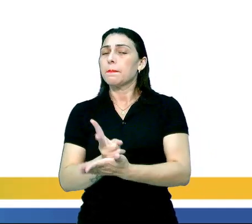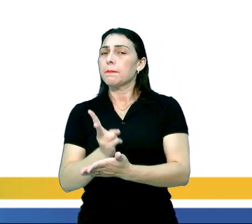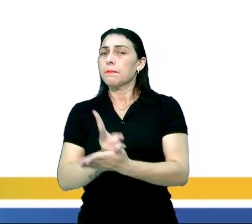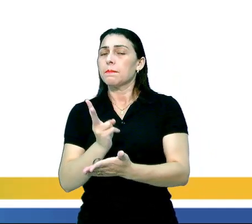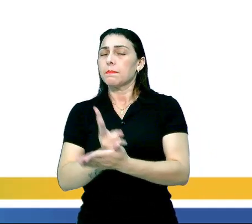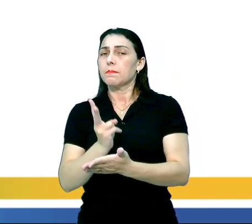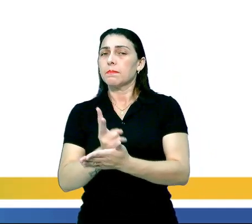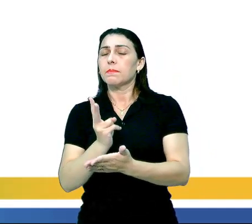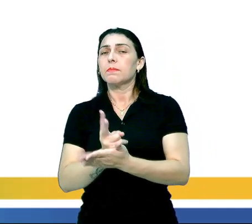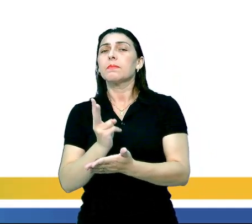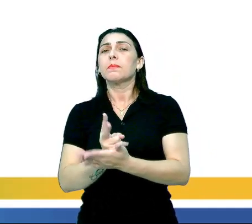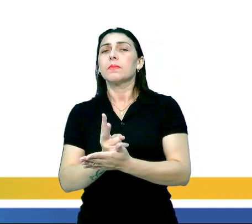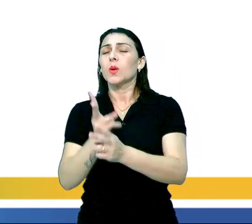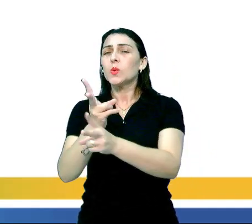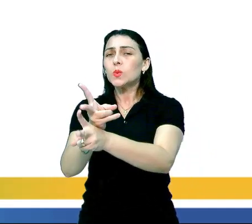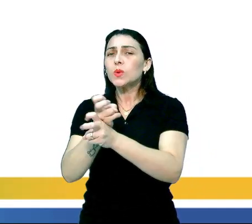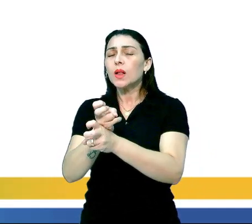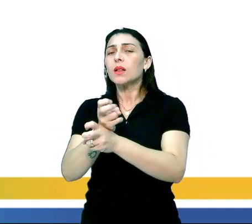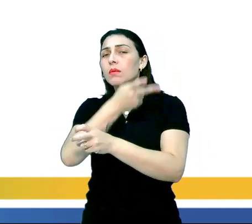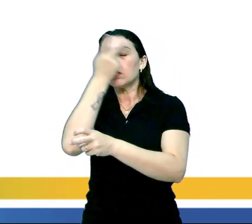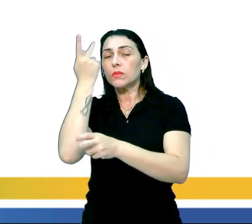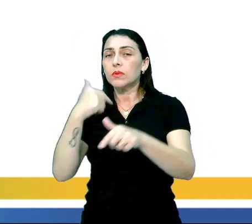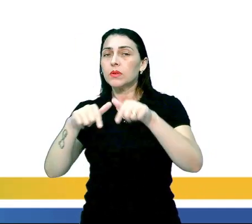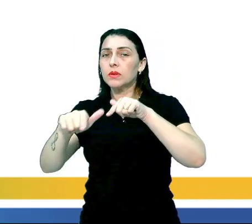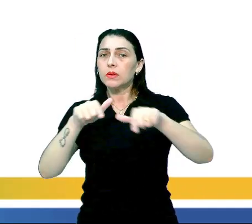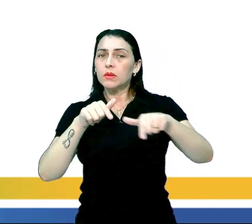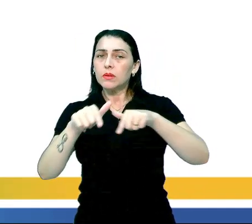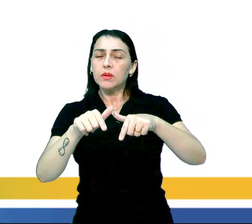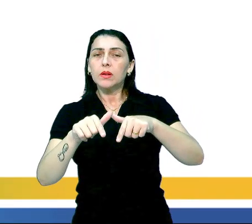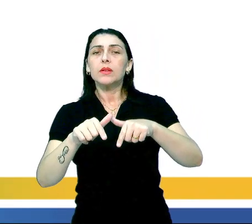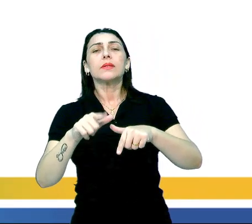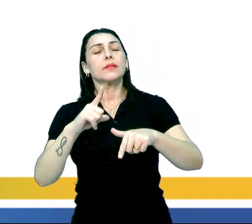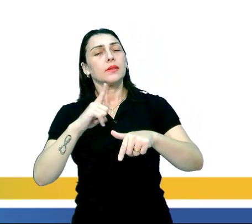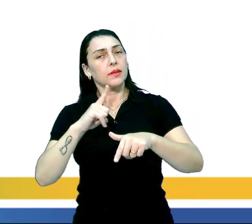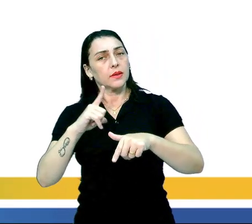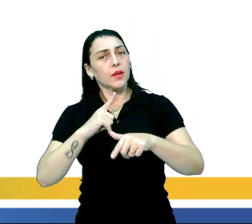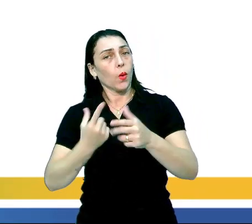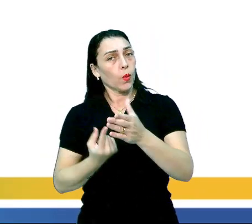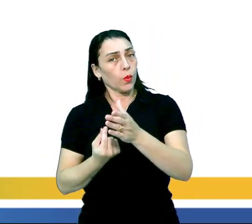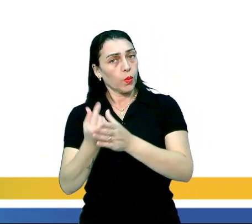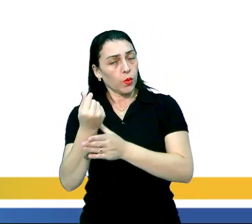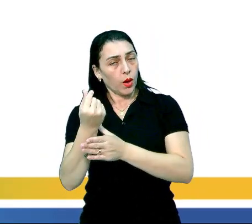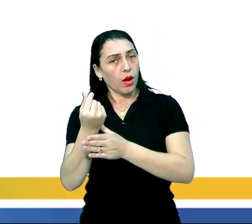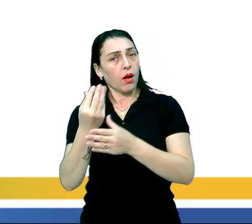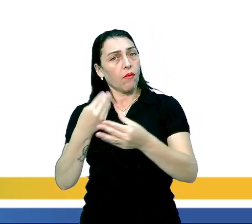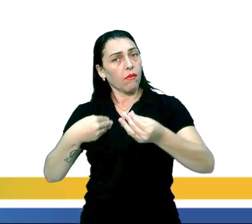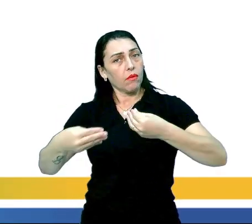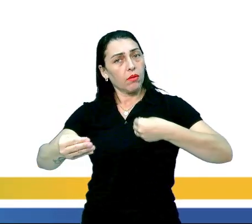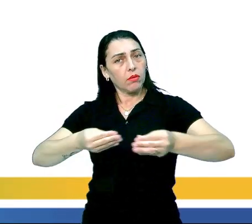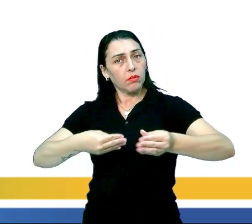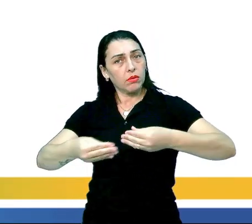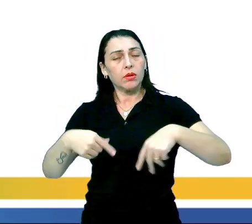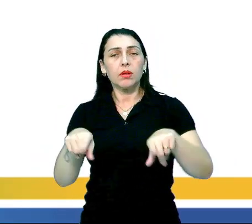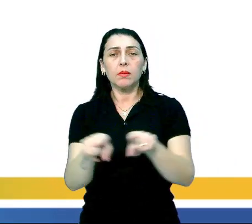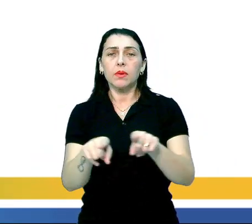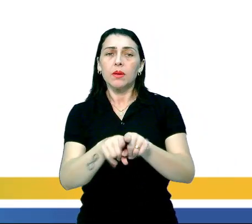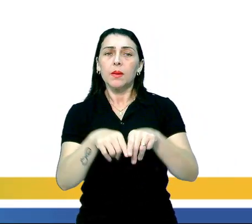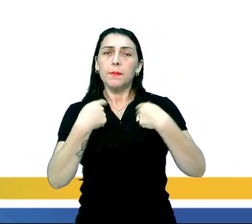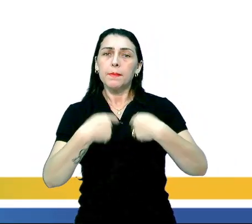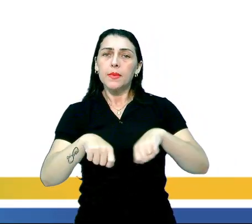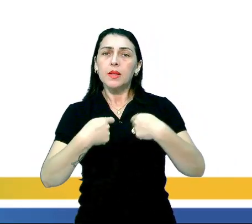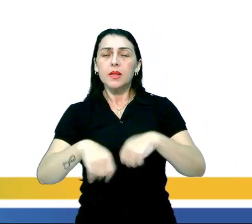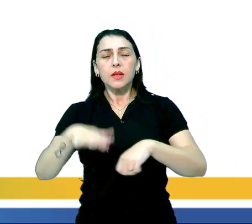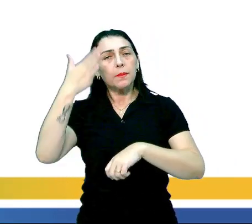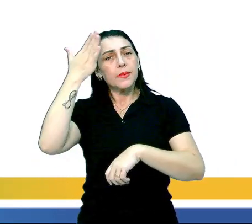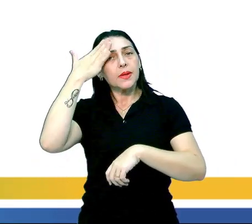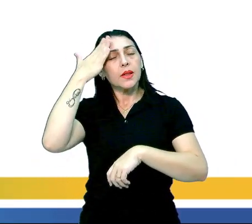mesma voracidade de explorar o trabalhador. Quando se trata do capitalismo flexível, nós também precisamos levar